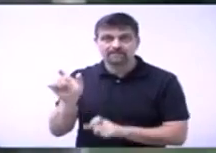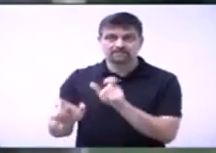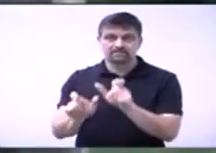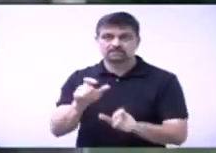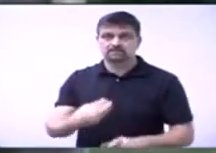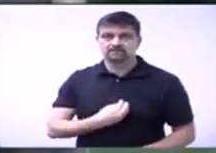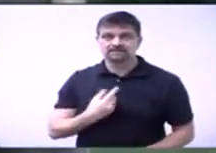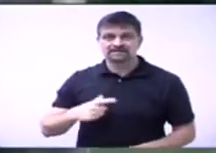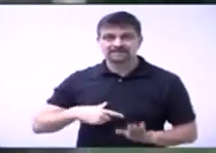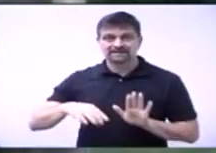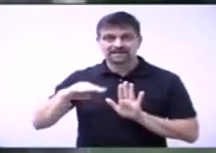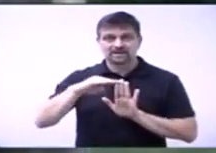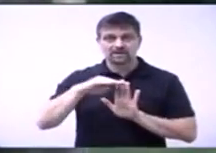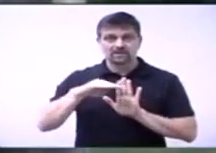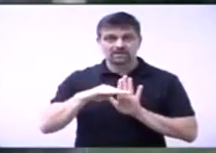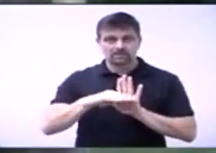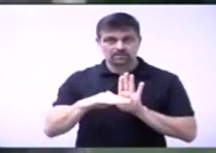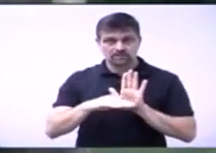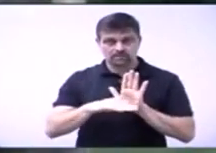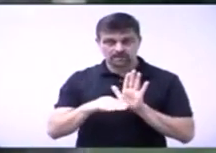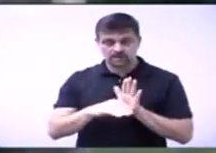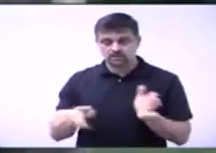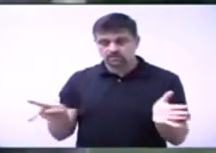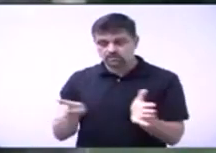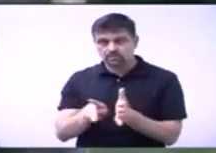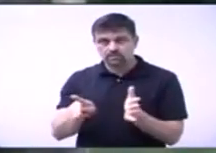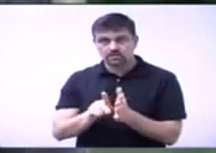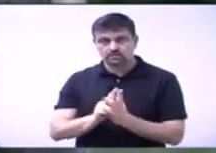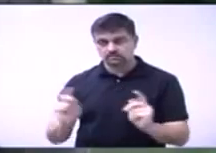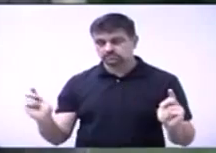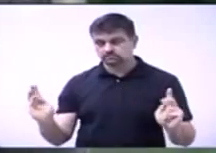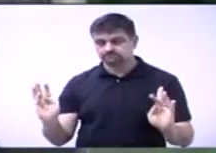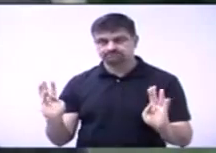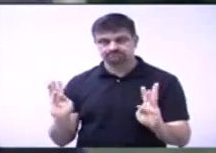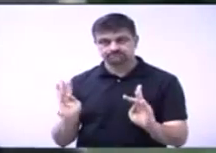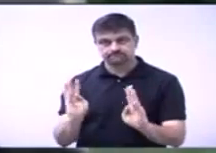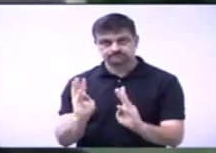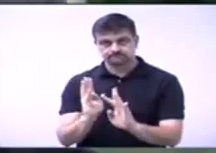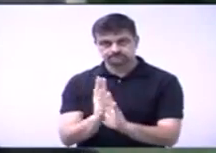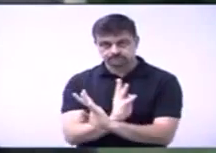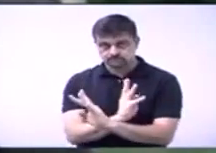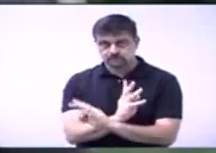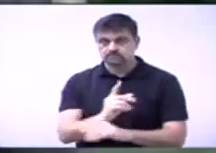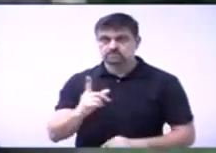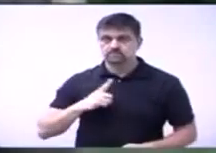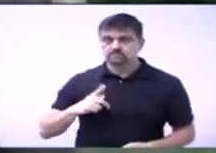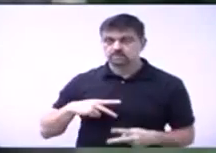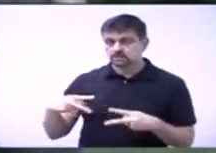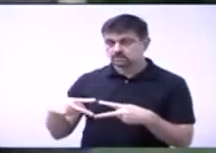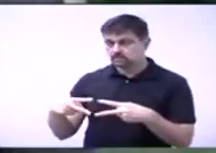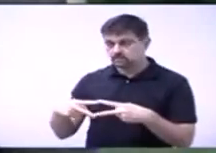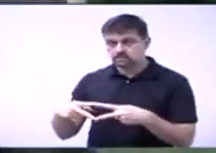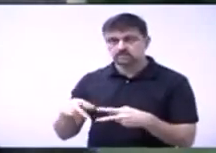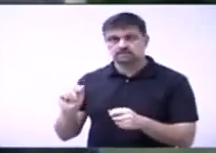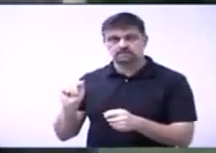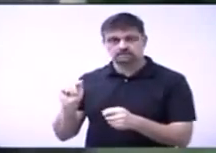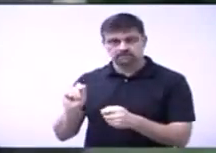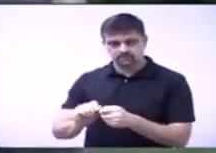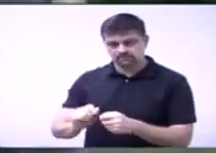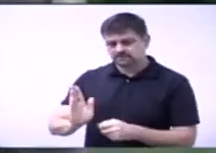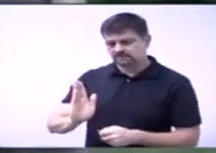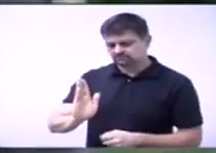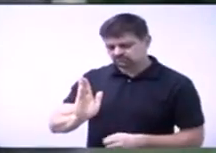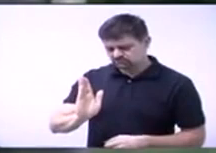seu plano municipal de mobilidade urbana. Paulínia é uma cidade que se fez